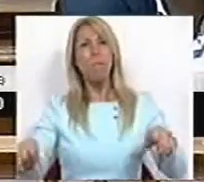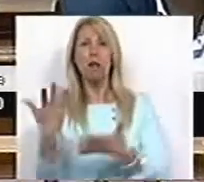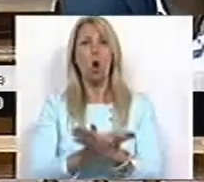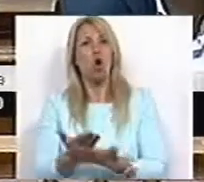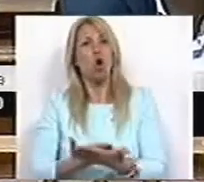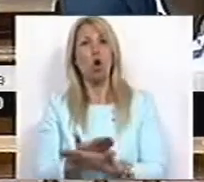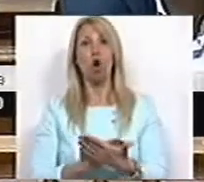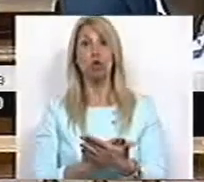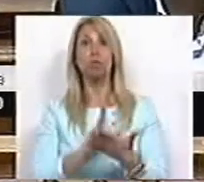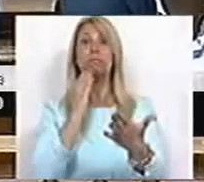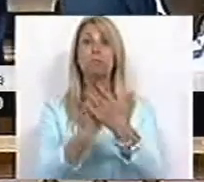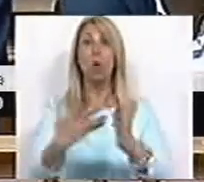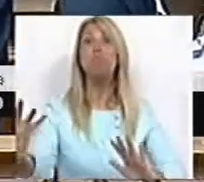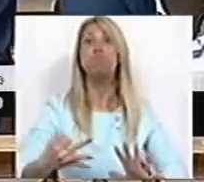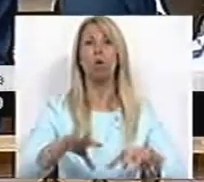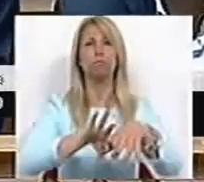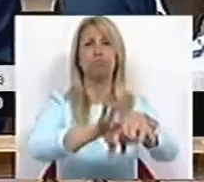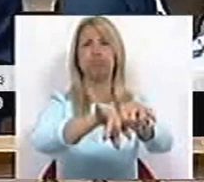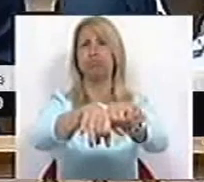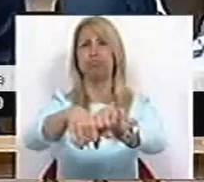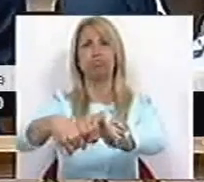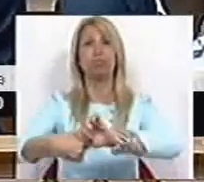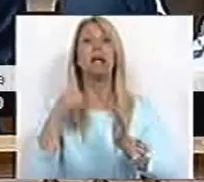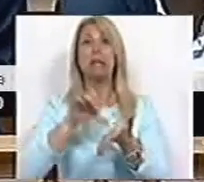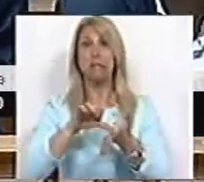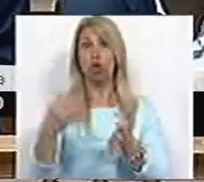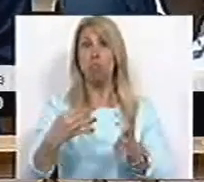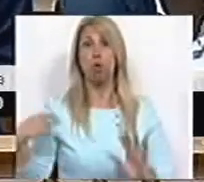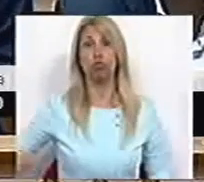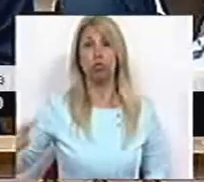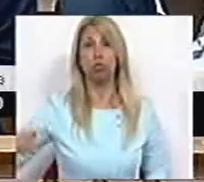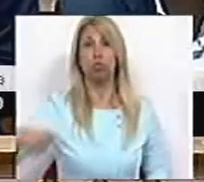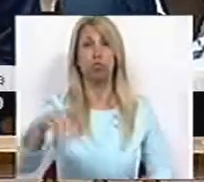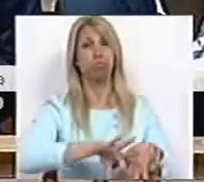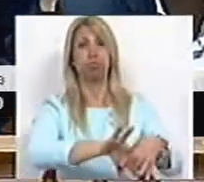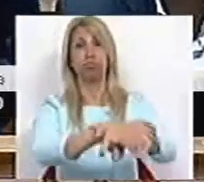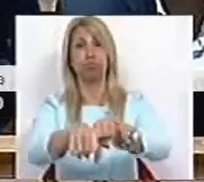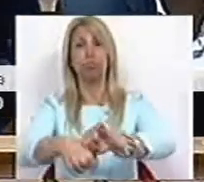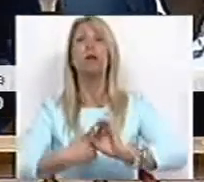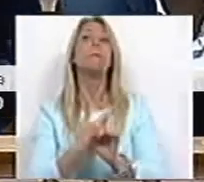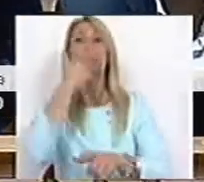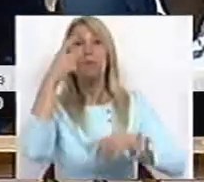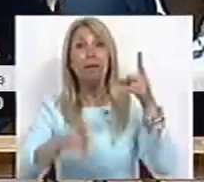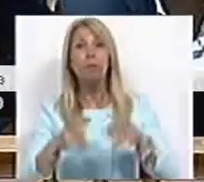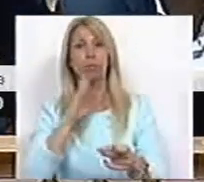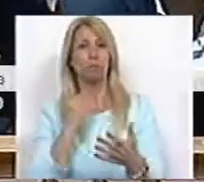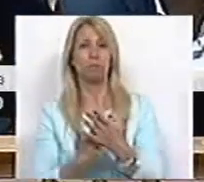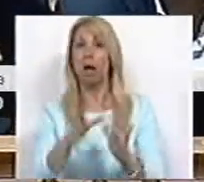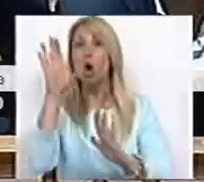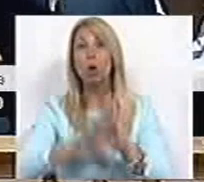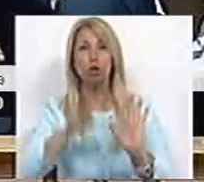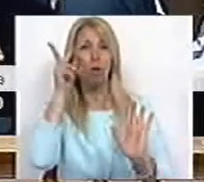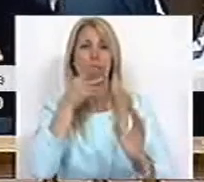negócios que deixa o Porto a deteriorar-se, o centro do Porto a deteriorar-se a cada dia e deixa as pessoas a viver em condições